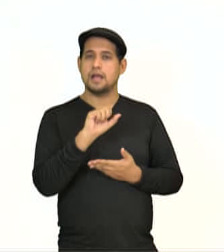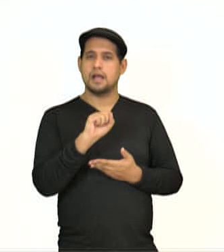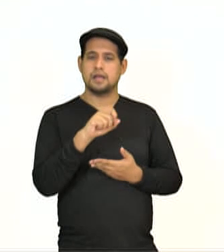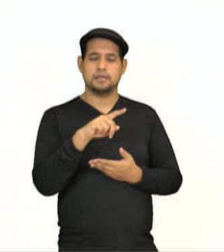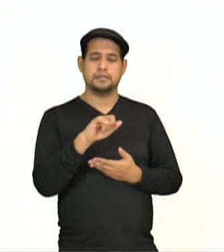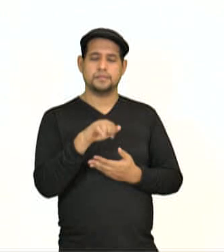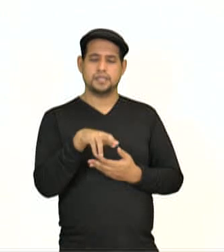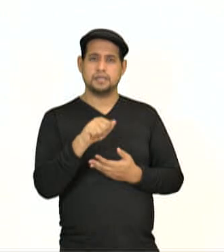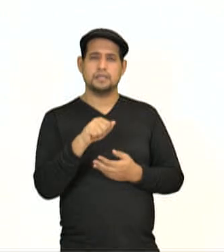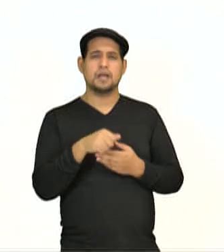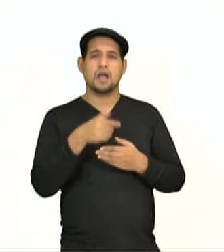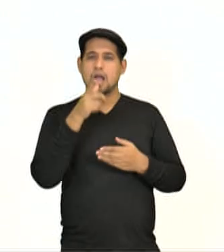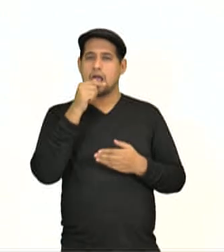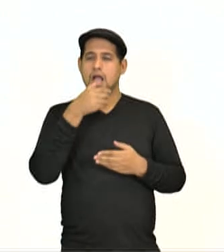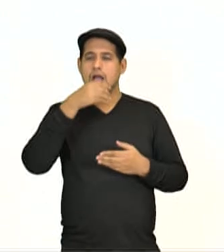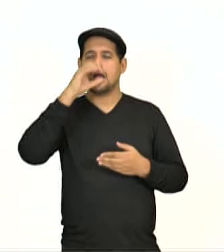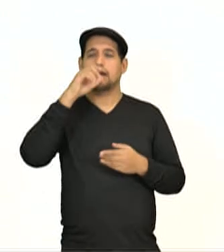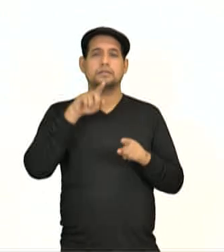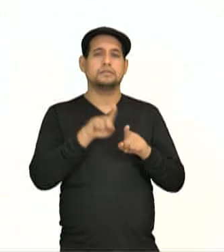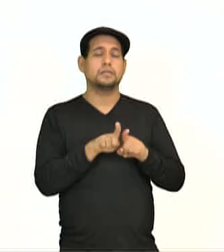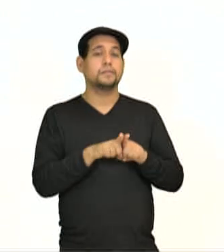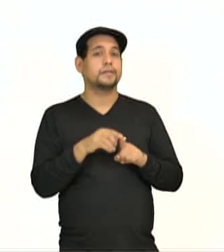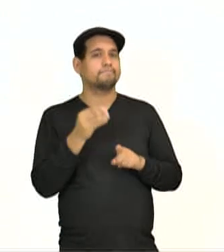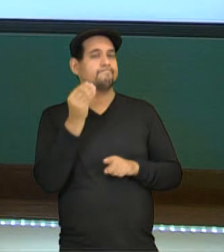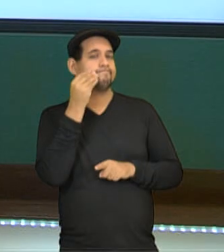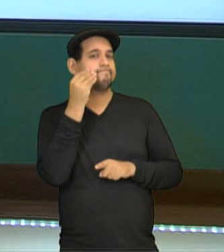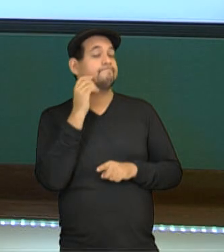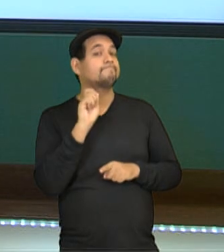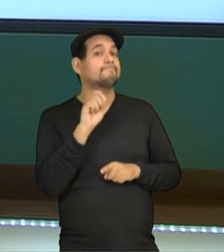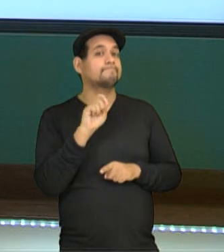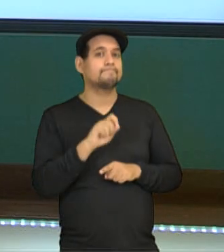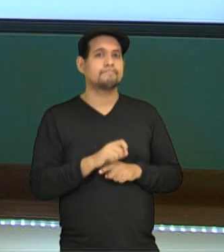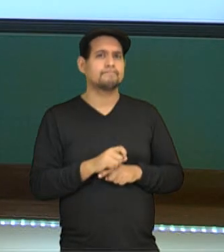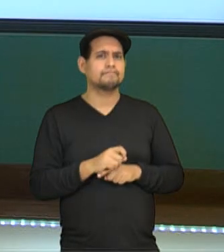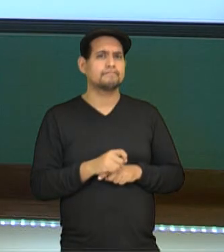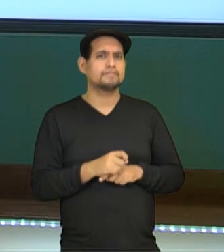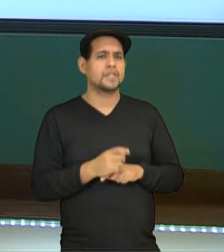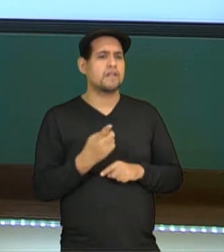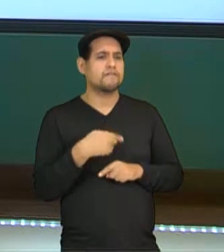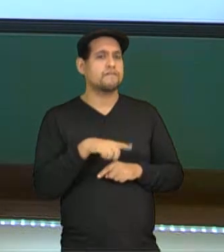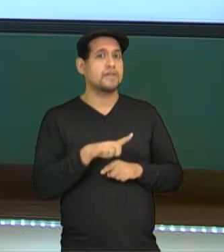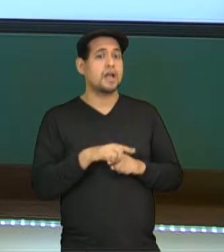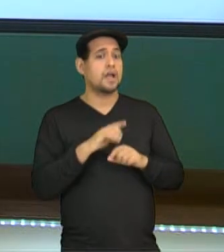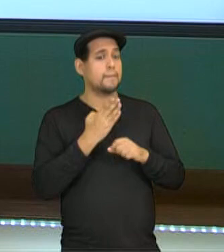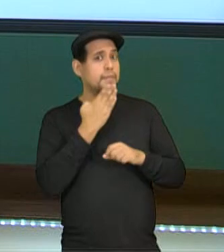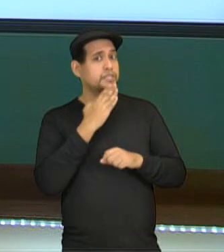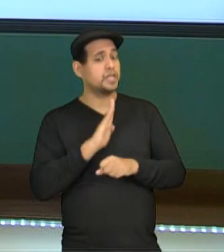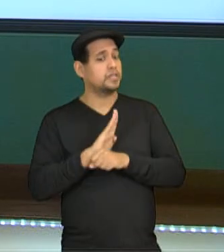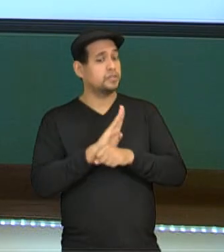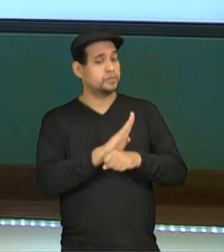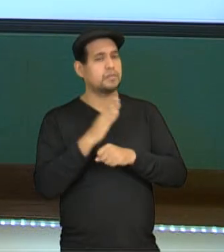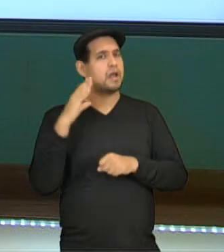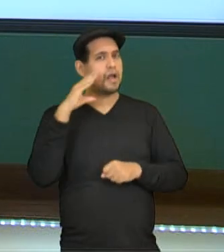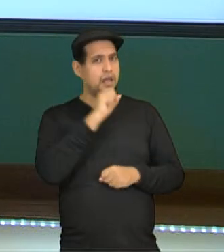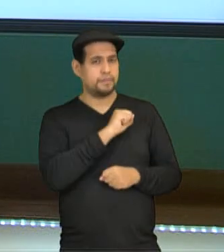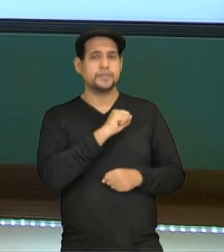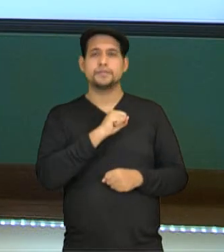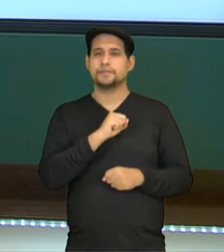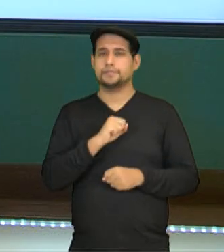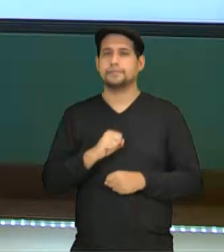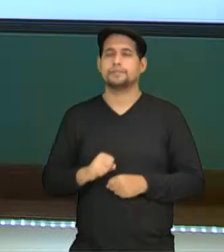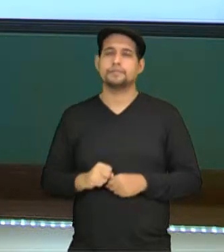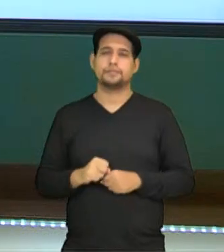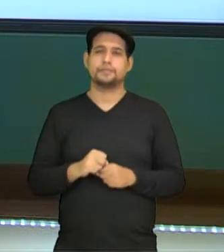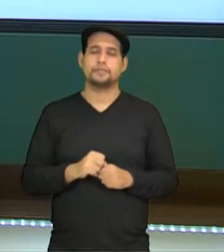com um pouco de água e procurar, claro, procurar socorro imediatamente,